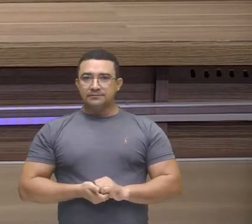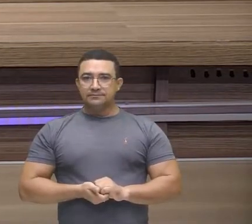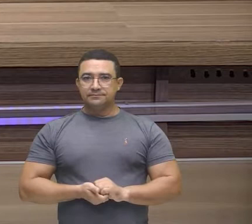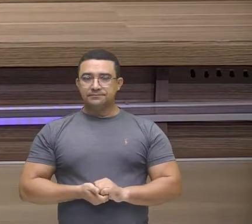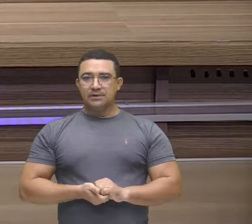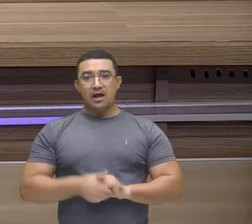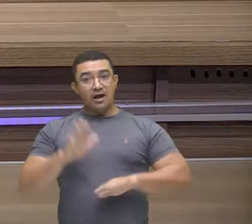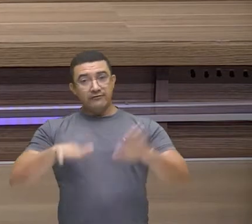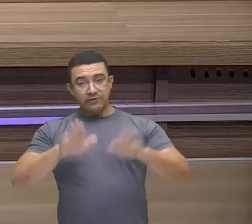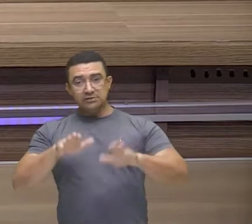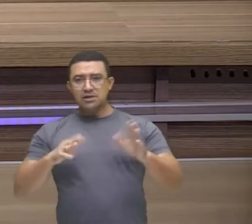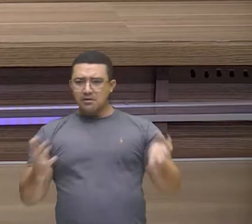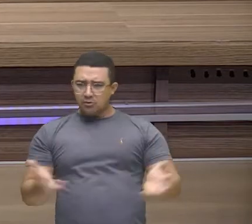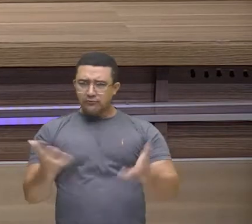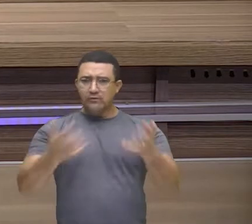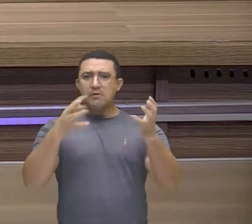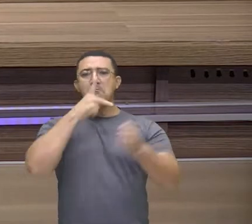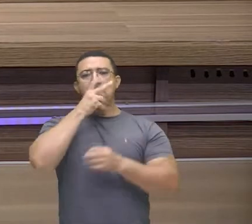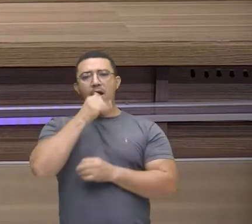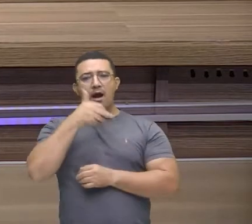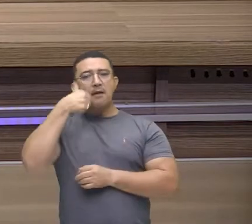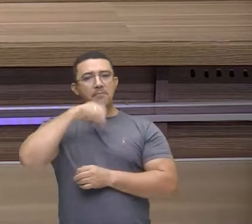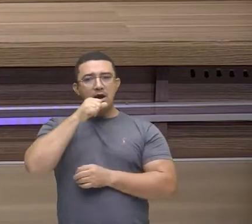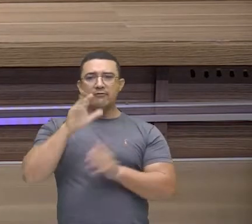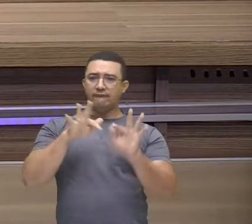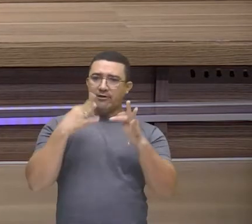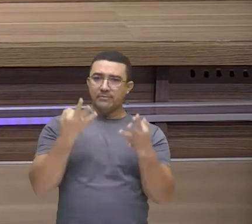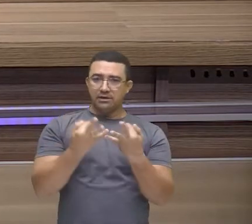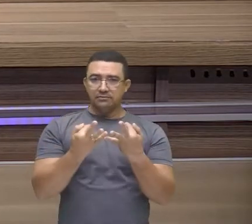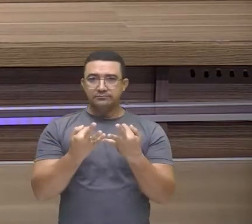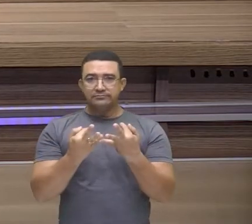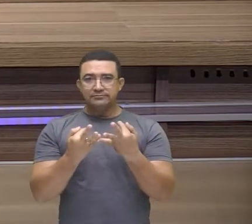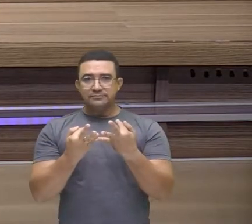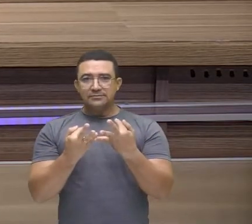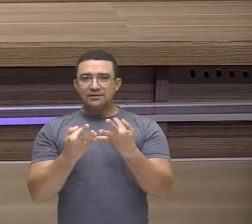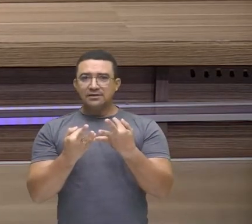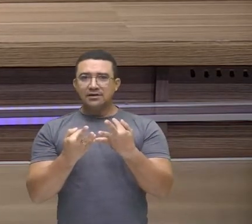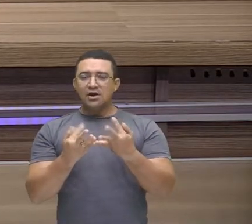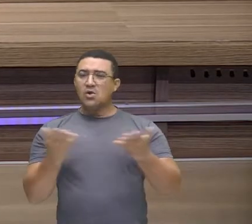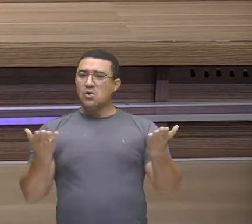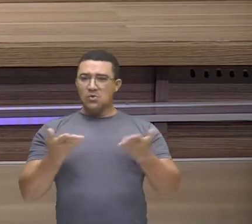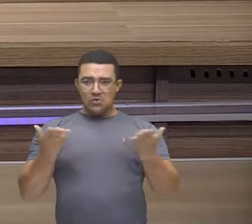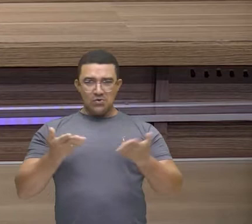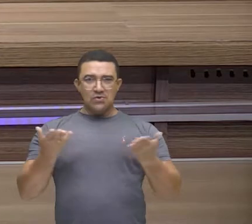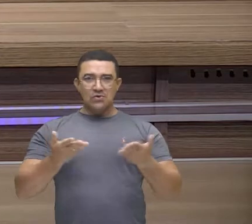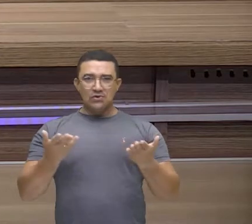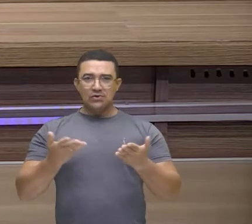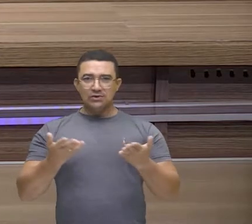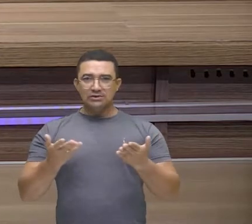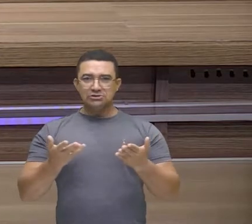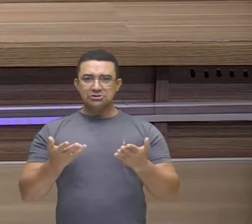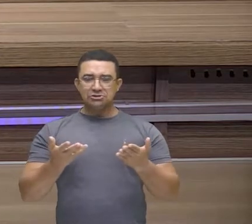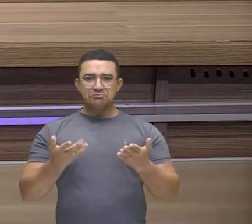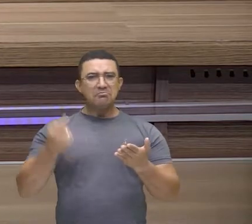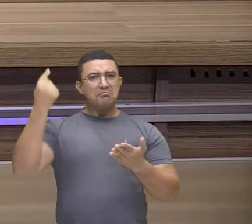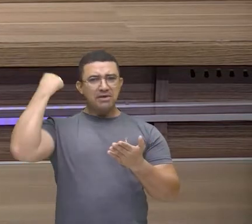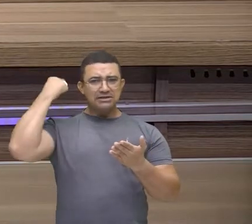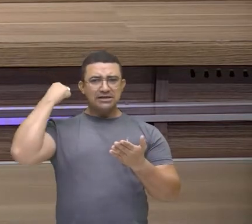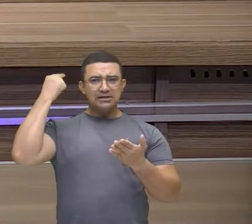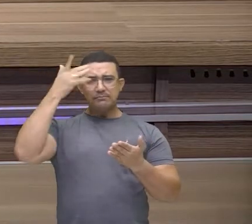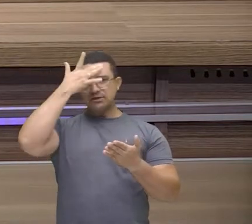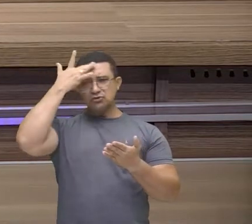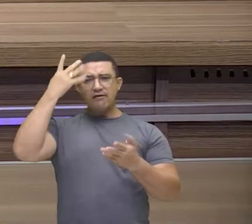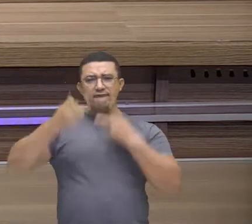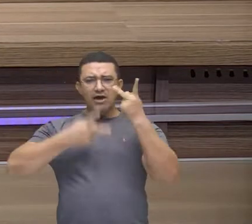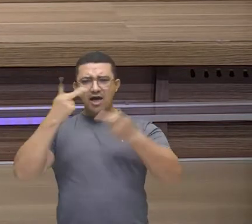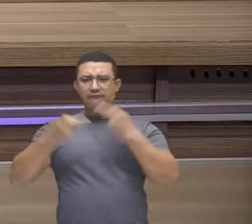família, pela avó, qualquer responsável, hoje é uma coisa que a gente ficava, antigamente chamava-se babá eletrônica.